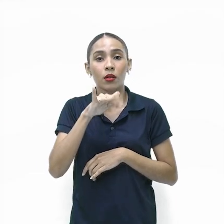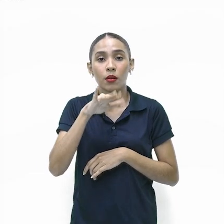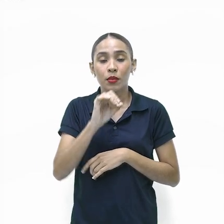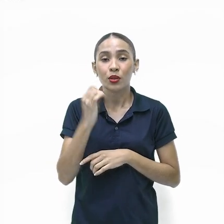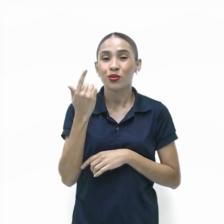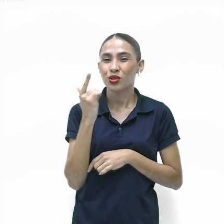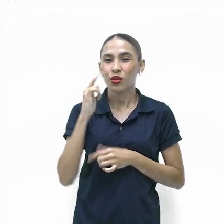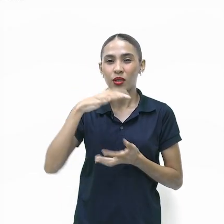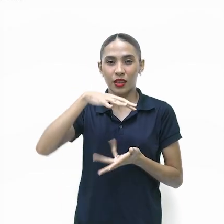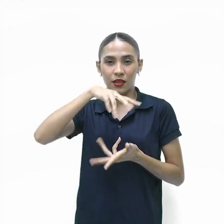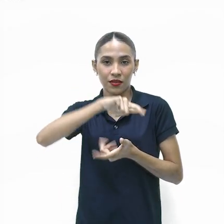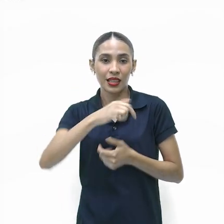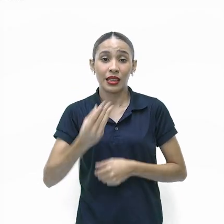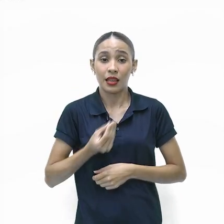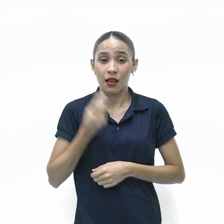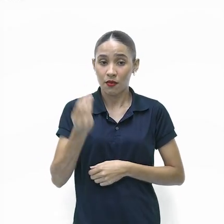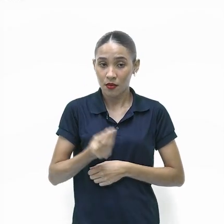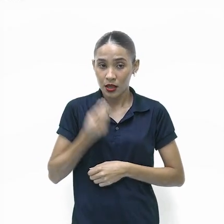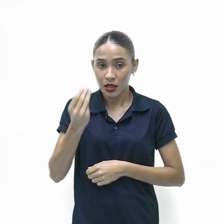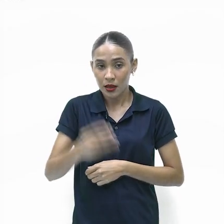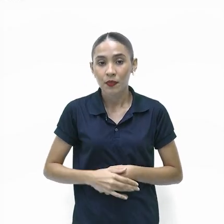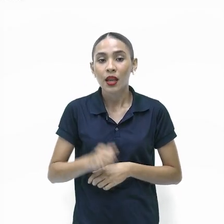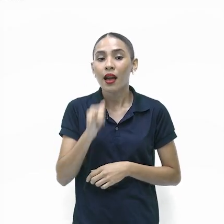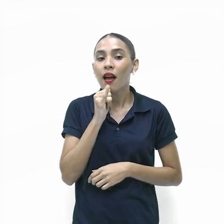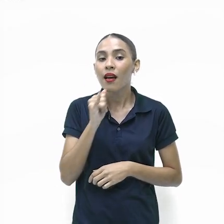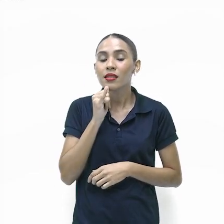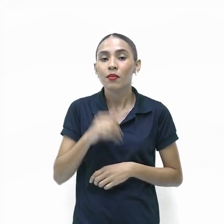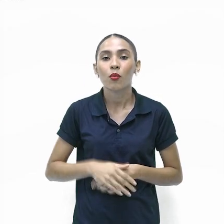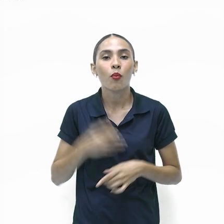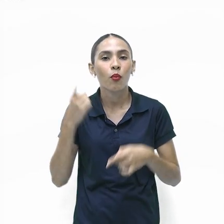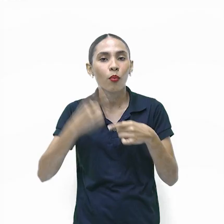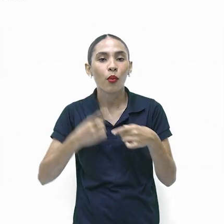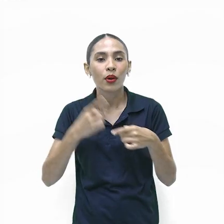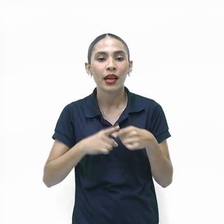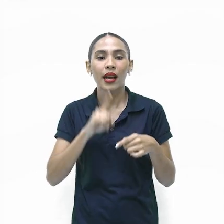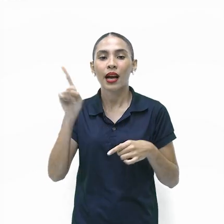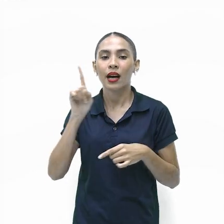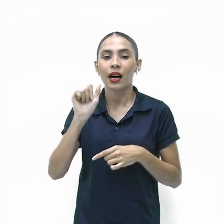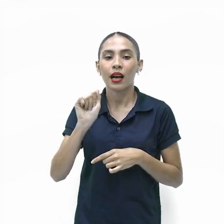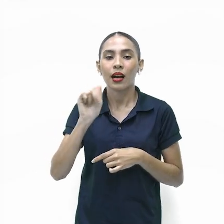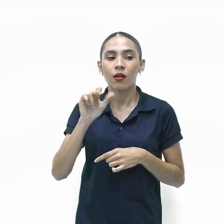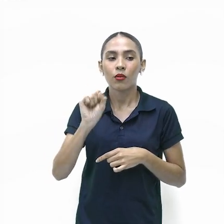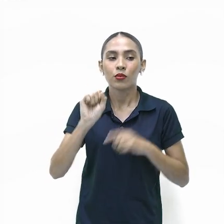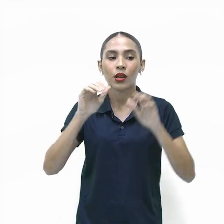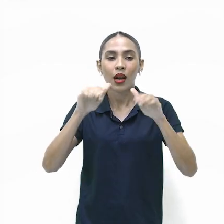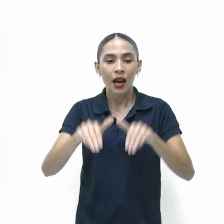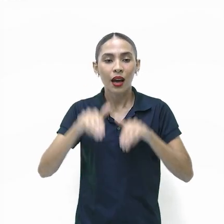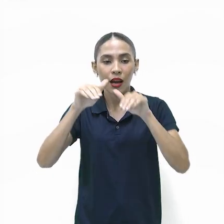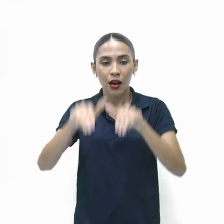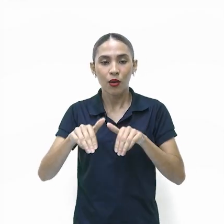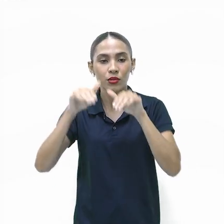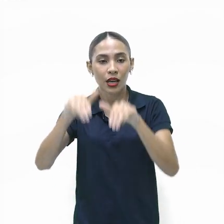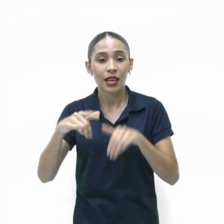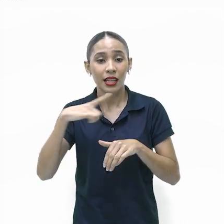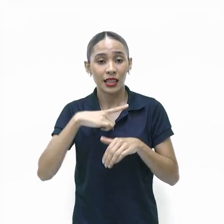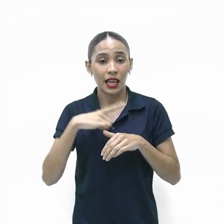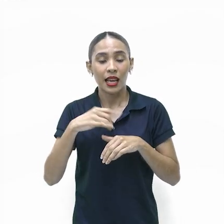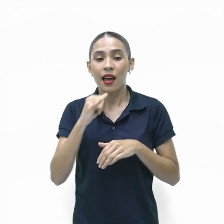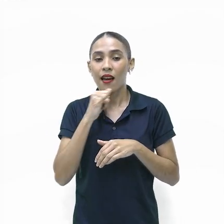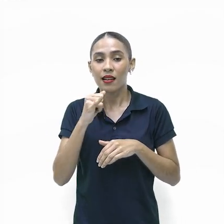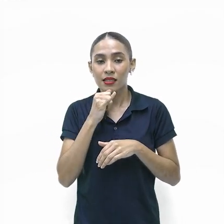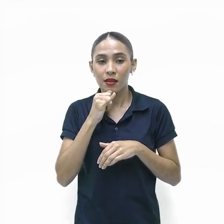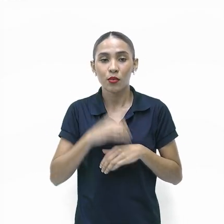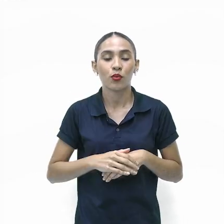da biogeografia, né, que é a geografia da vida, como, por exemplo, aí, por que a Austrália tem tantos marsupiais. Aí nós temos